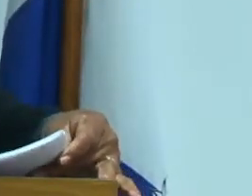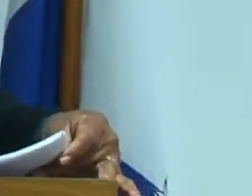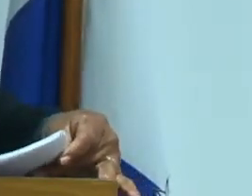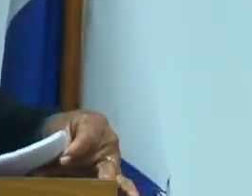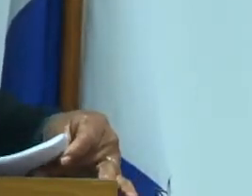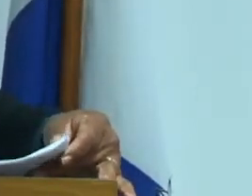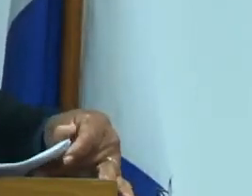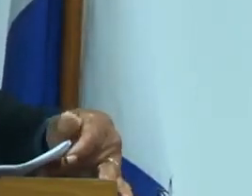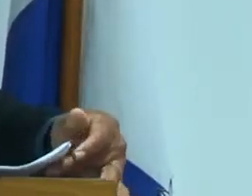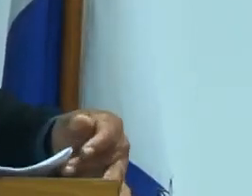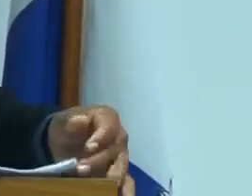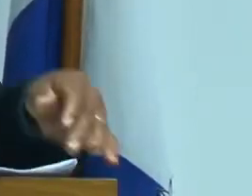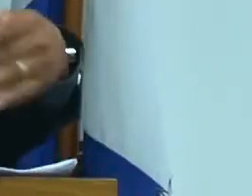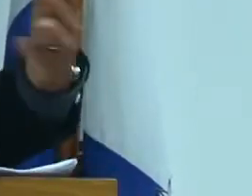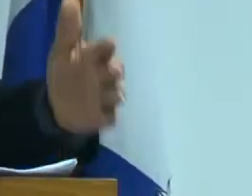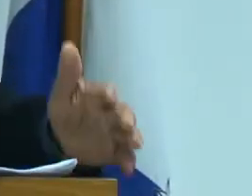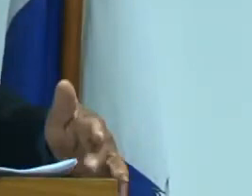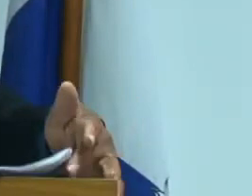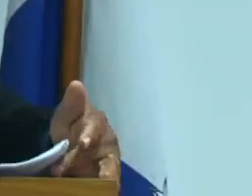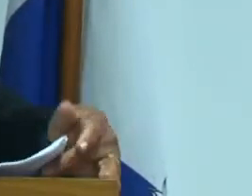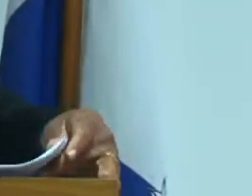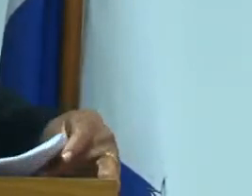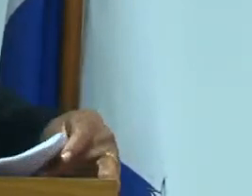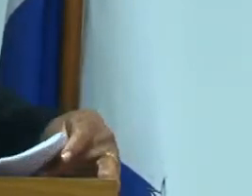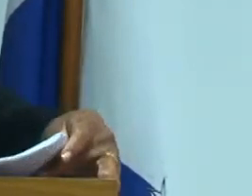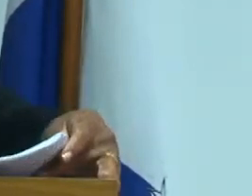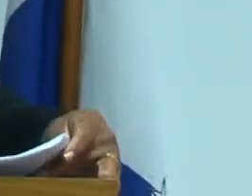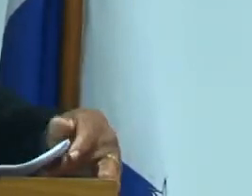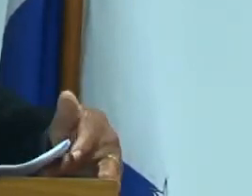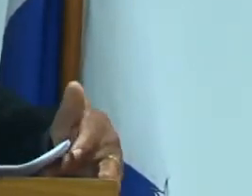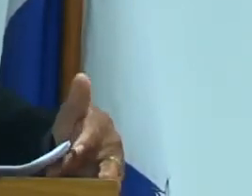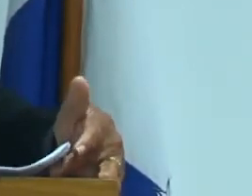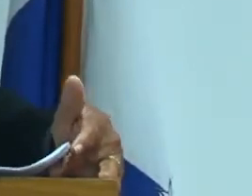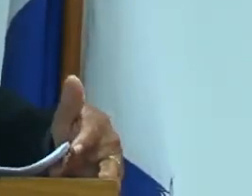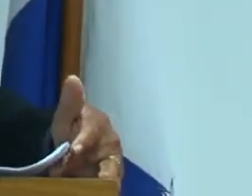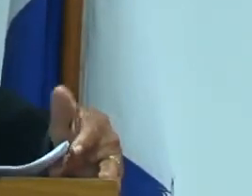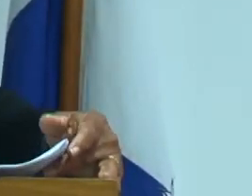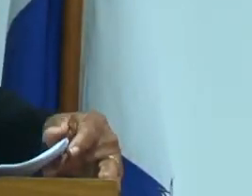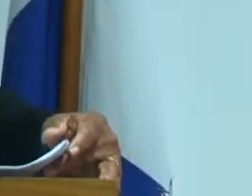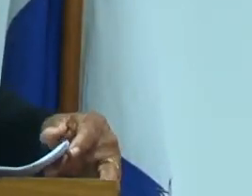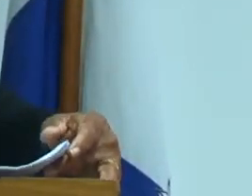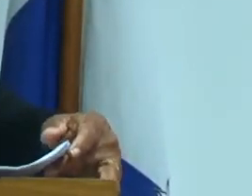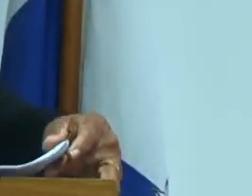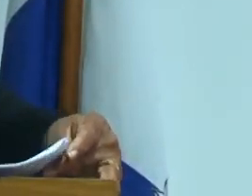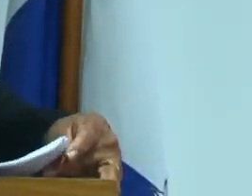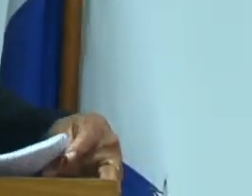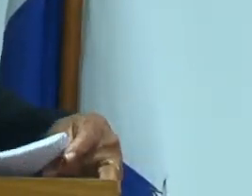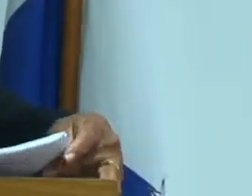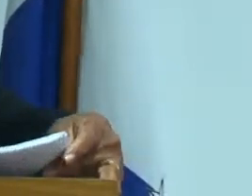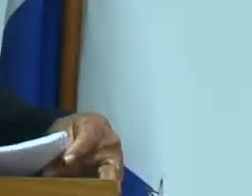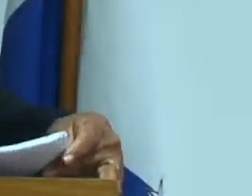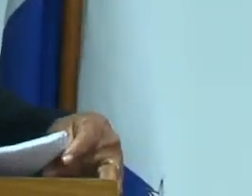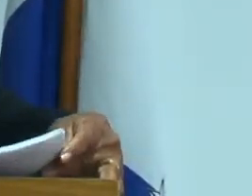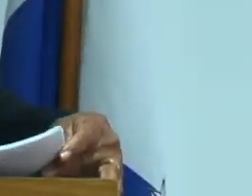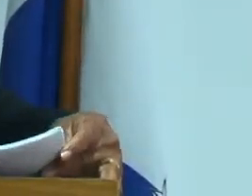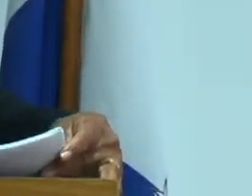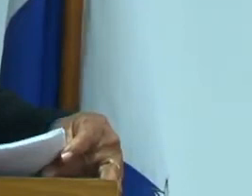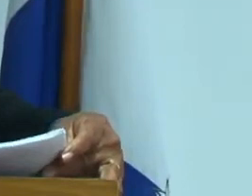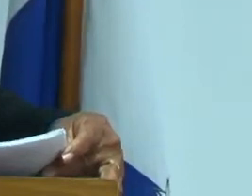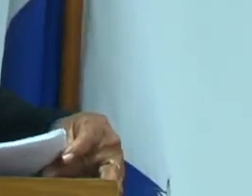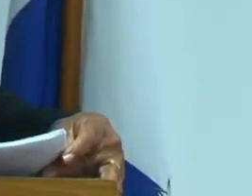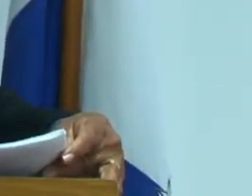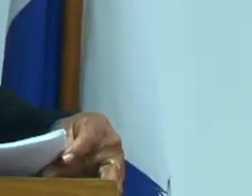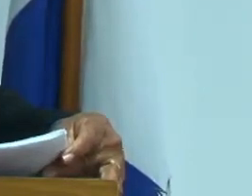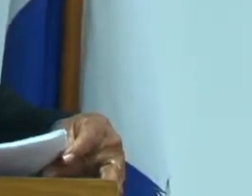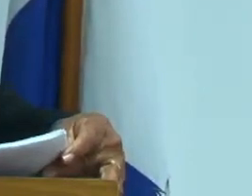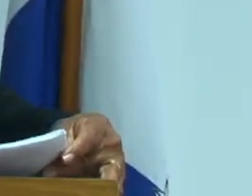está sempre olhando lá, eu estou sempre indo lá, e a gente vê que precisa, sim, de uma pintura naquele cemitério.